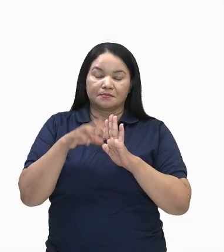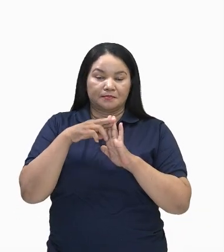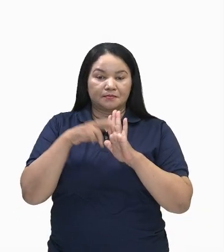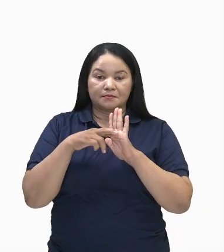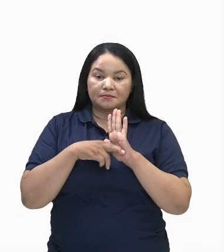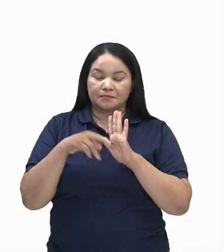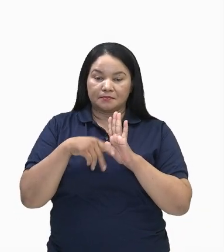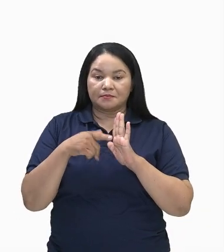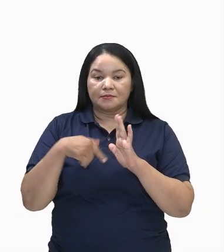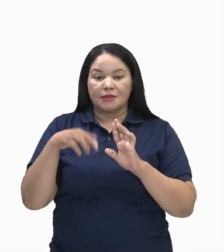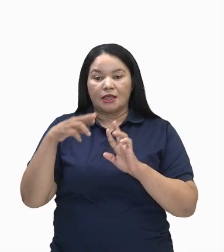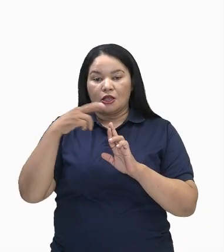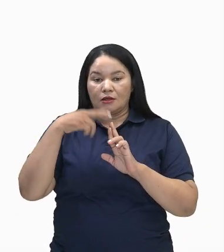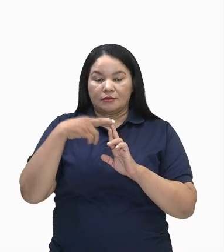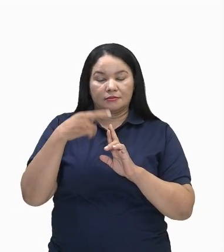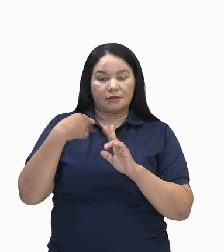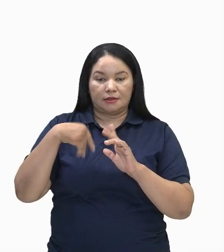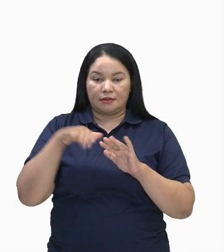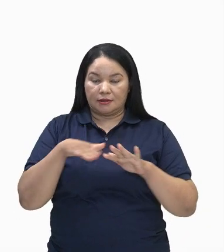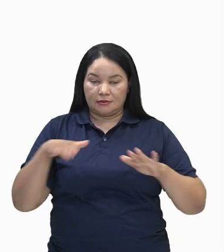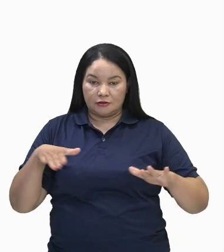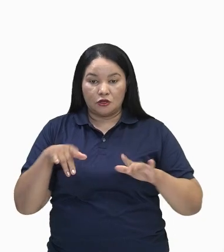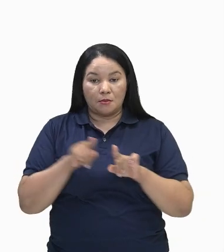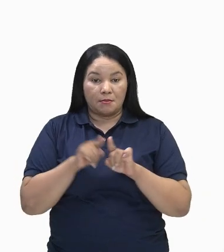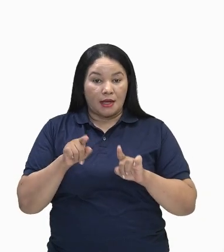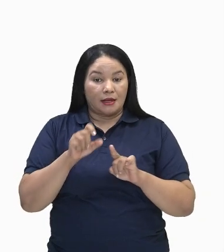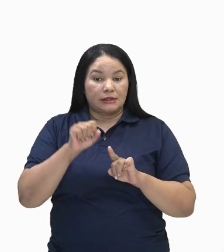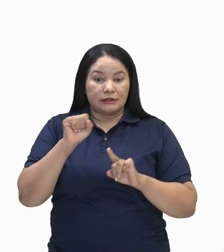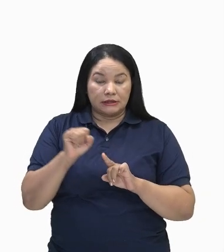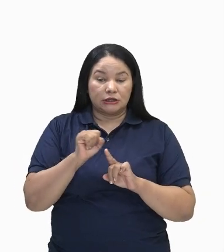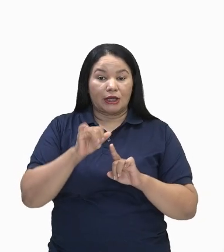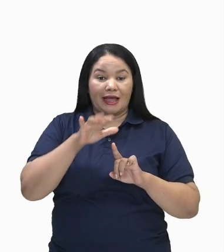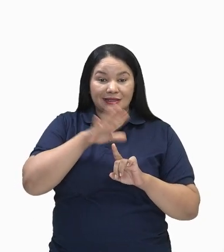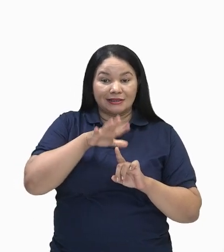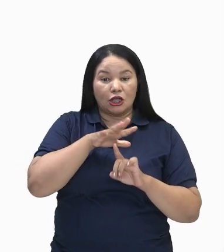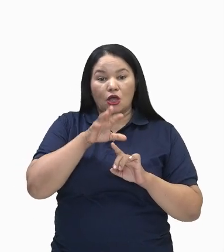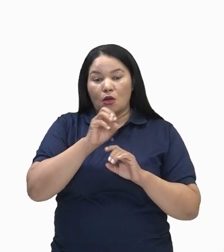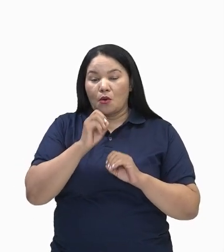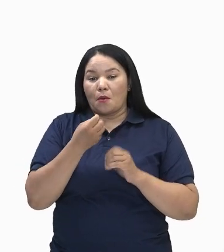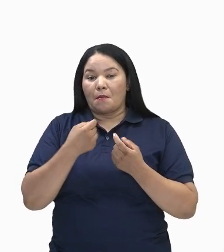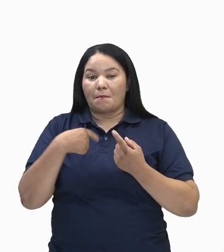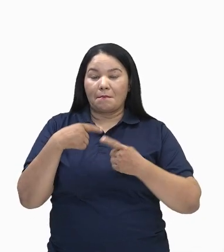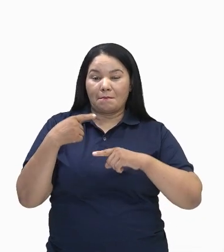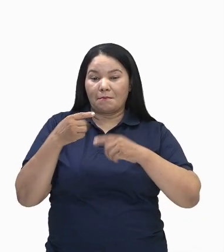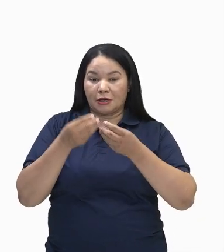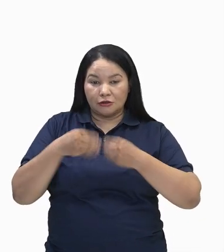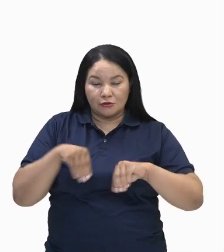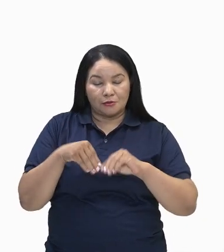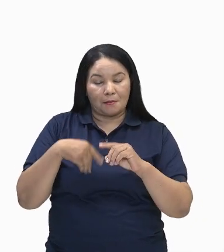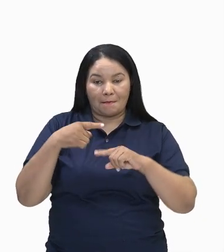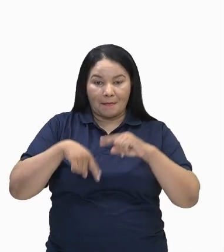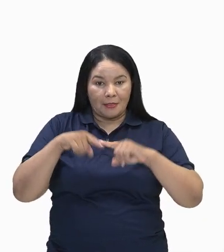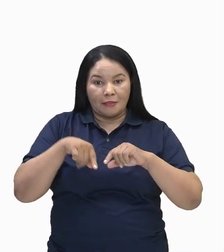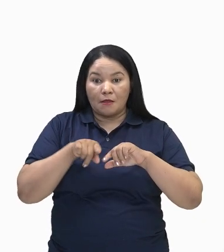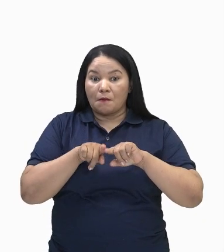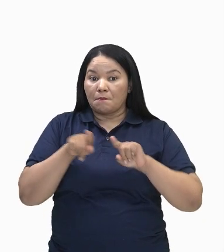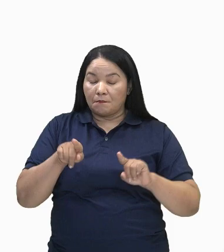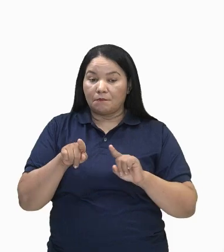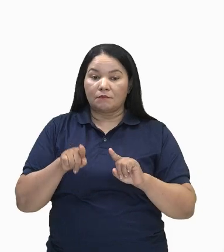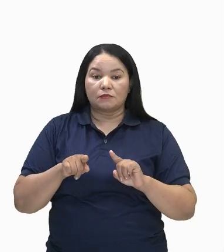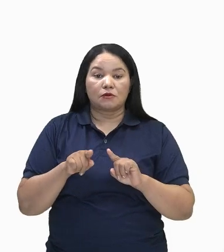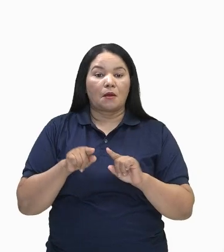de afeto e segurança moral e material, salvo circunstâncias